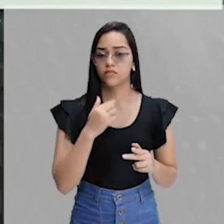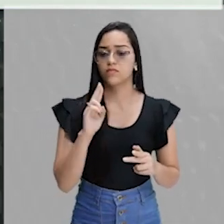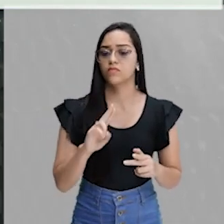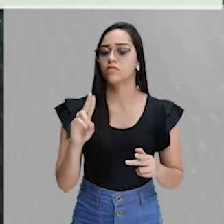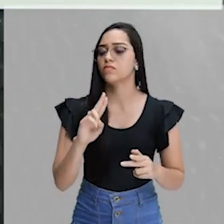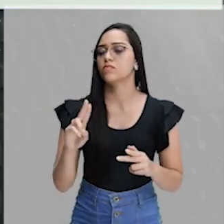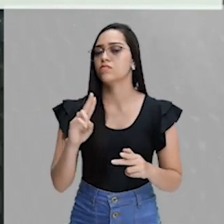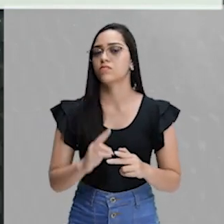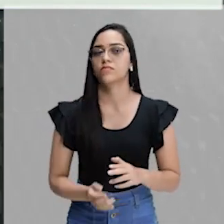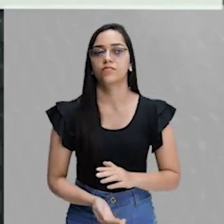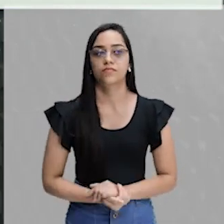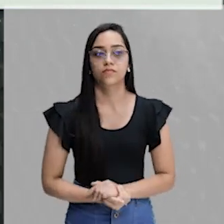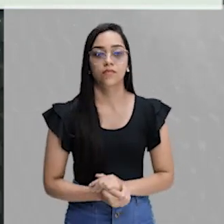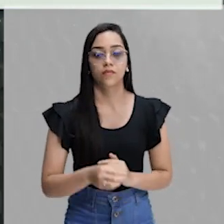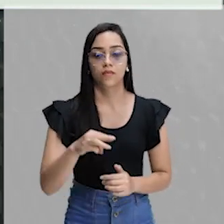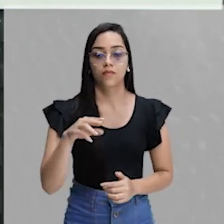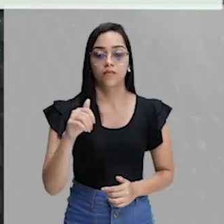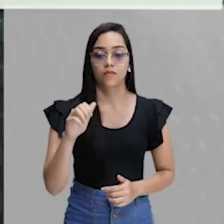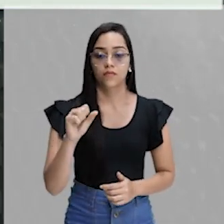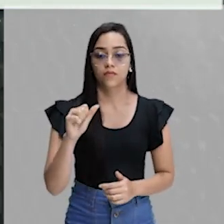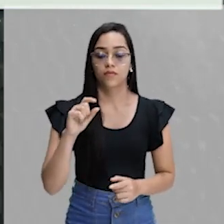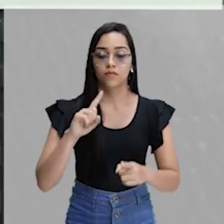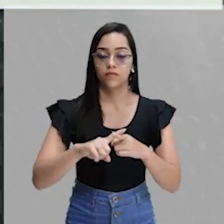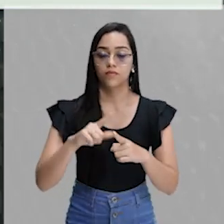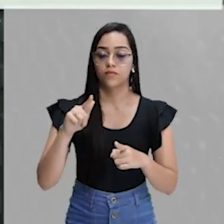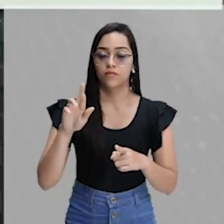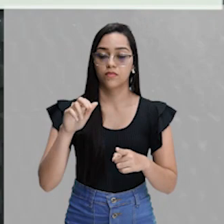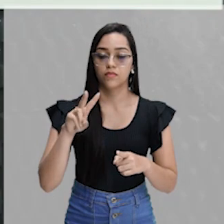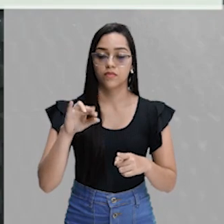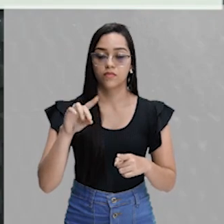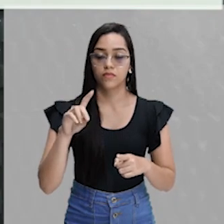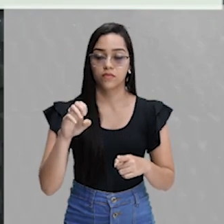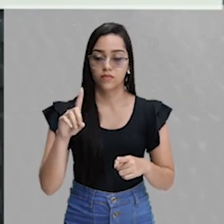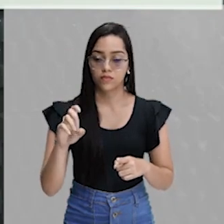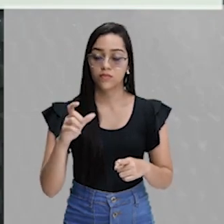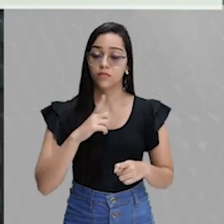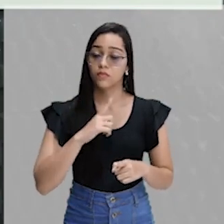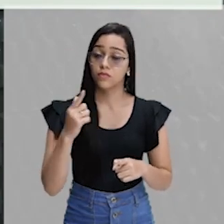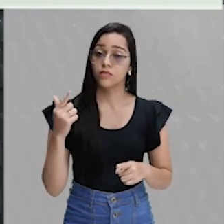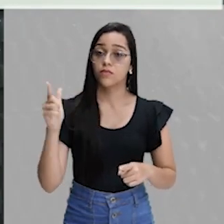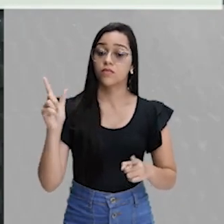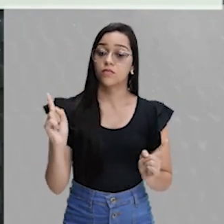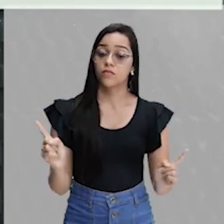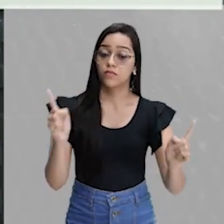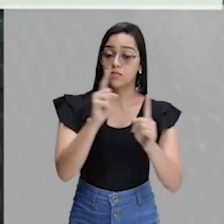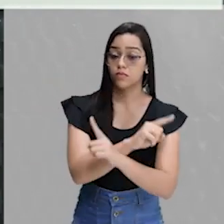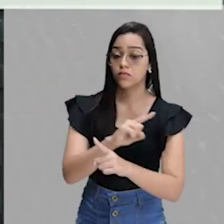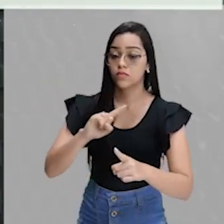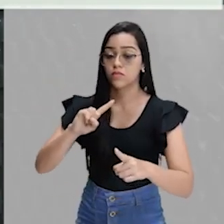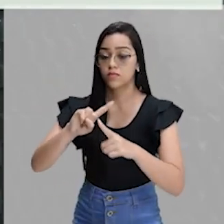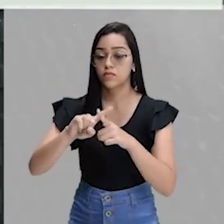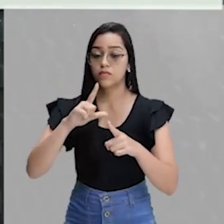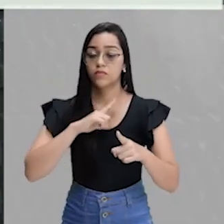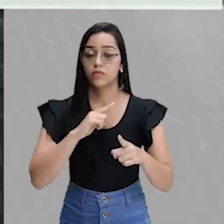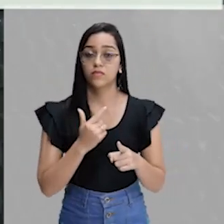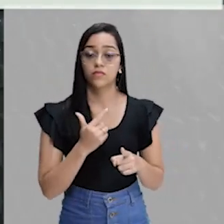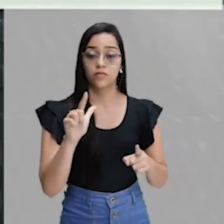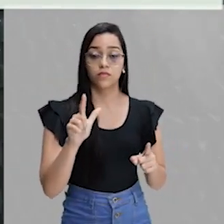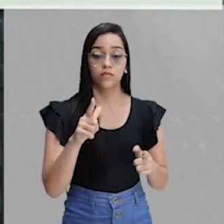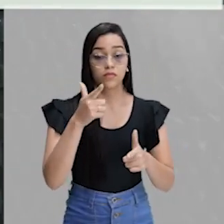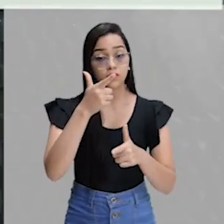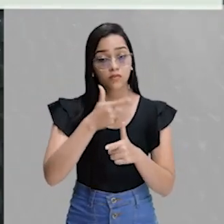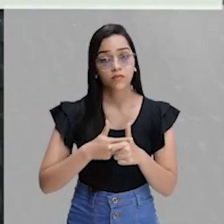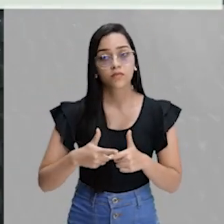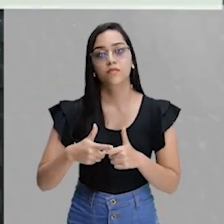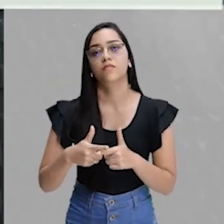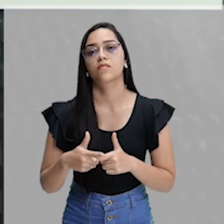fazer o seguinte, massa vezes gravidade, eu vou passar para o outro lado. está multiplicando, passa para o outro lado